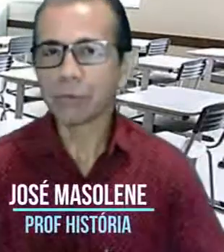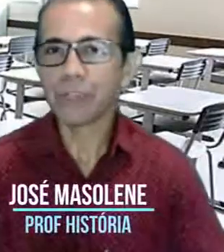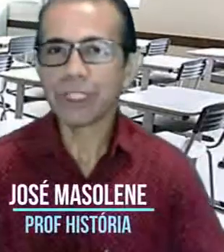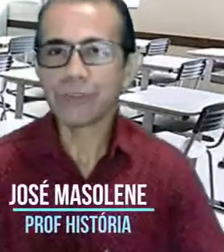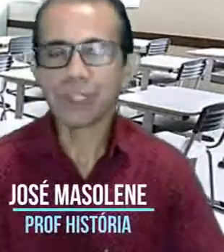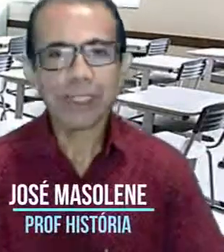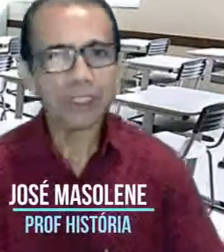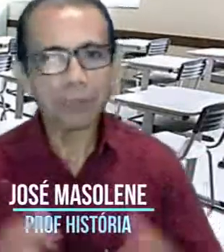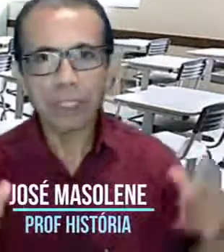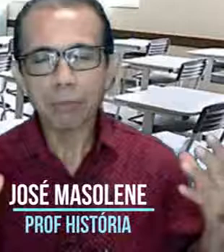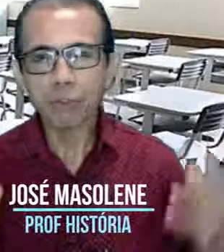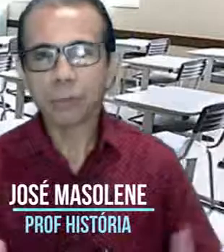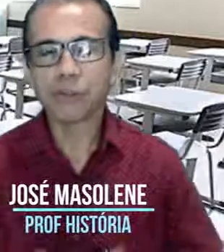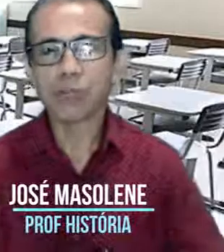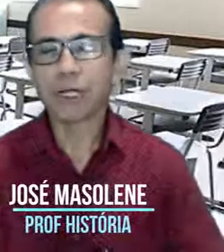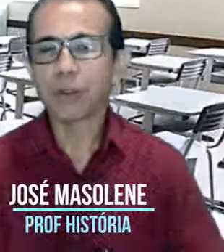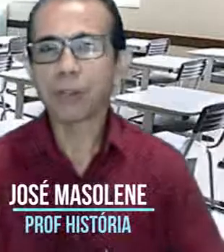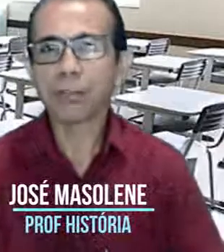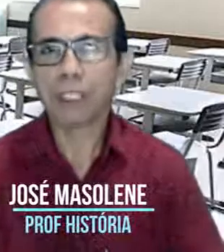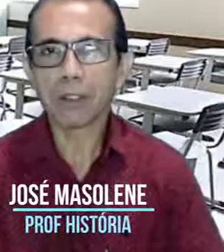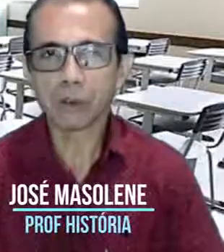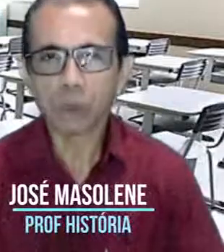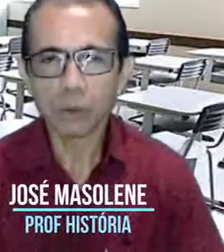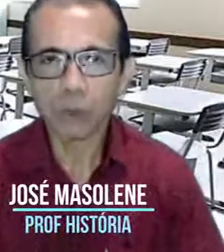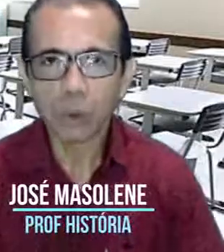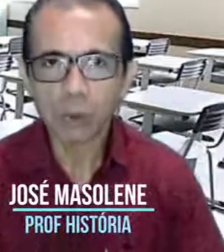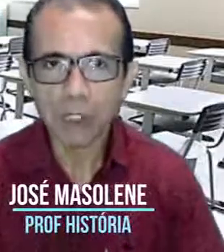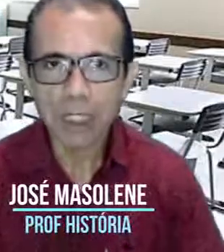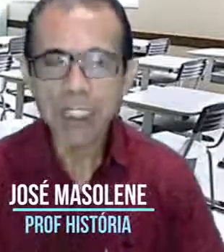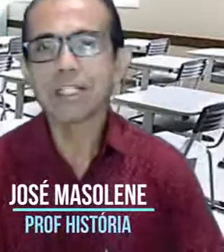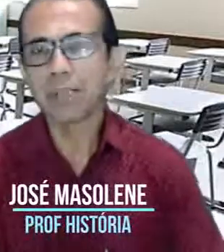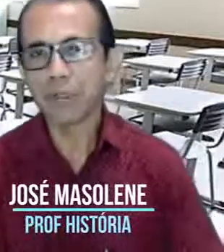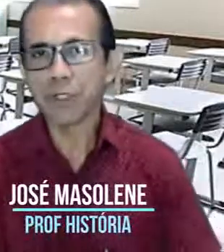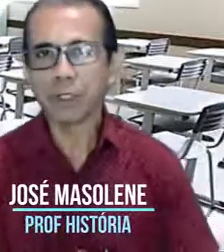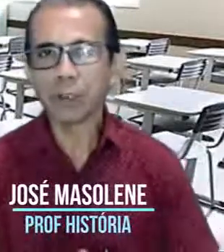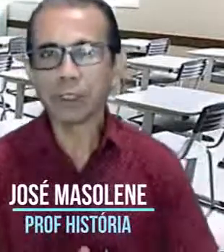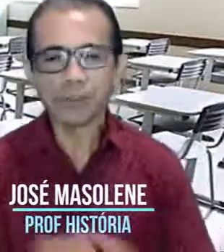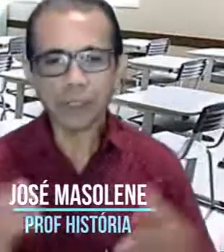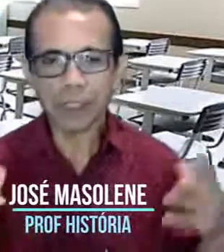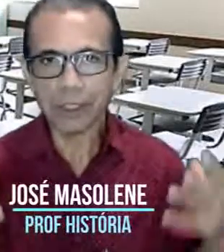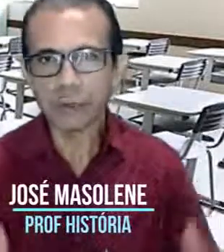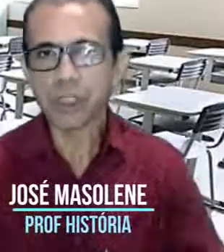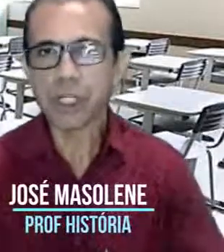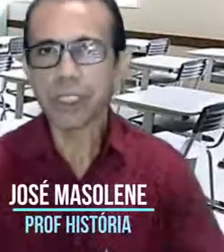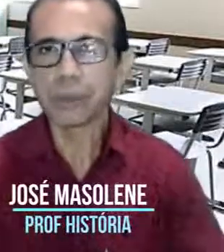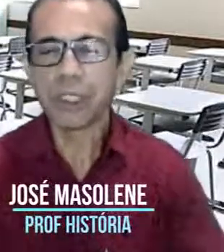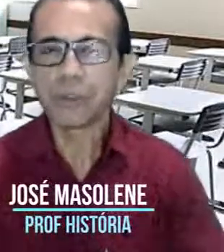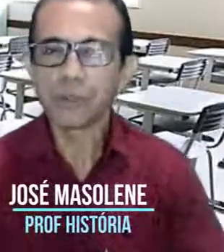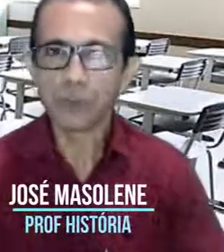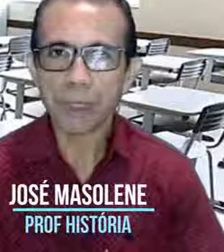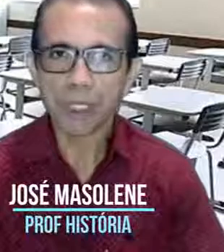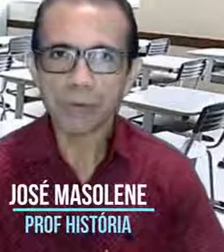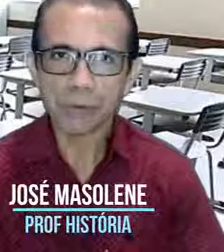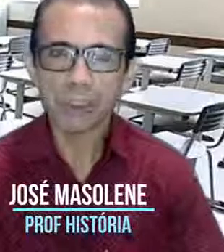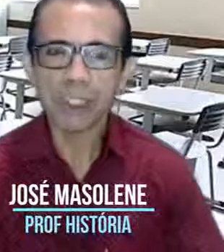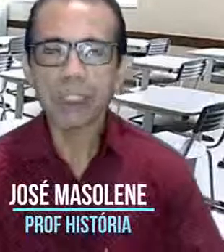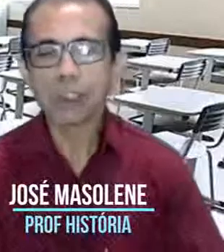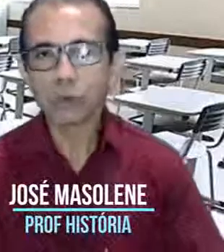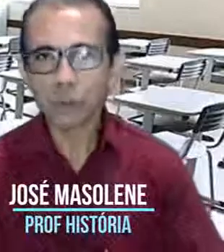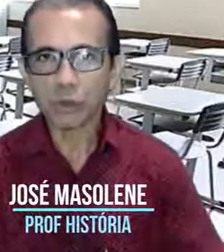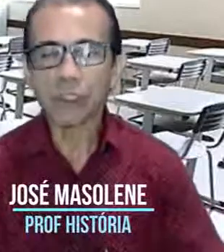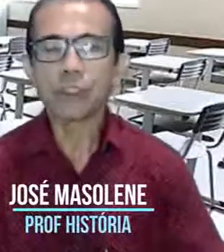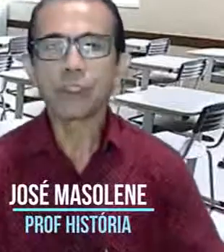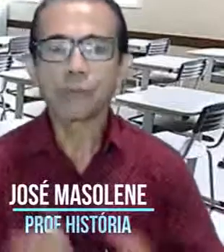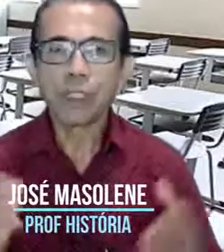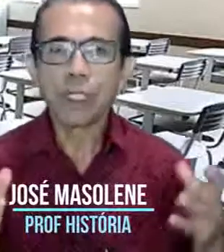com vocês. E de maneira muito especial quero cumprimentar o nosso aluno Douglas e dizer para você, Douglas, que esse projeto foi inspirado em você e o